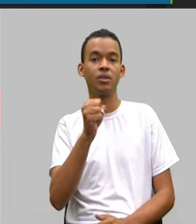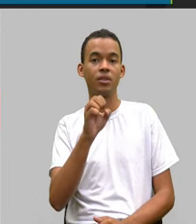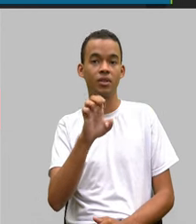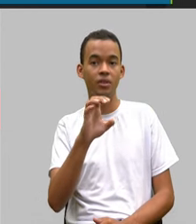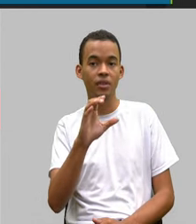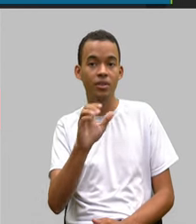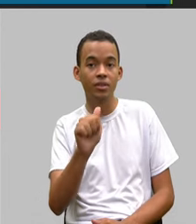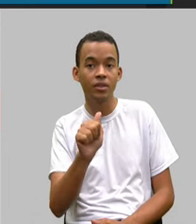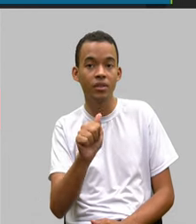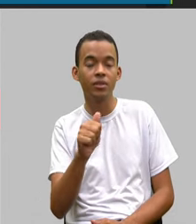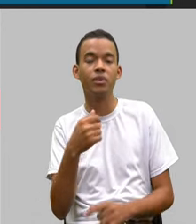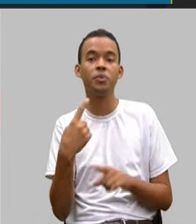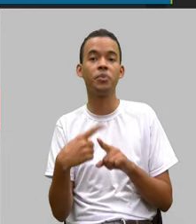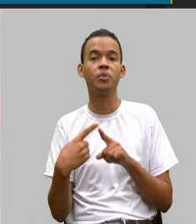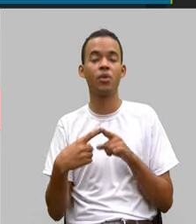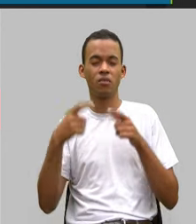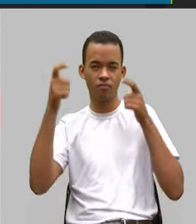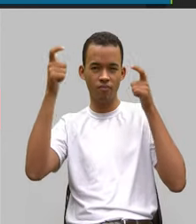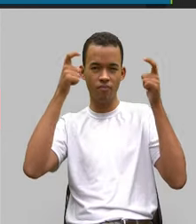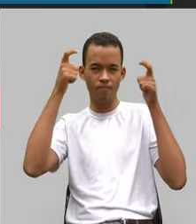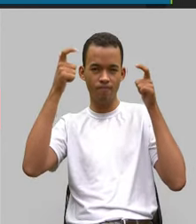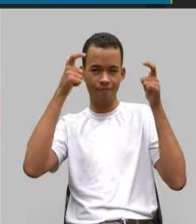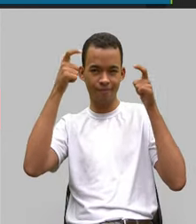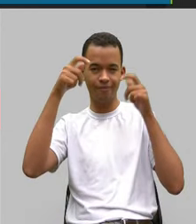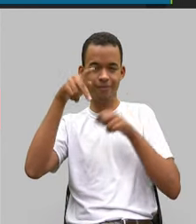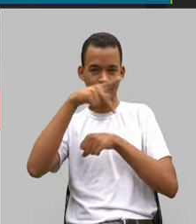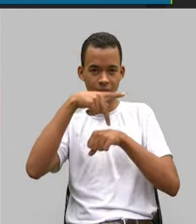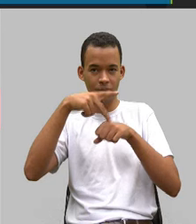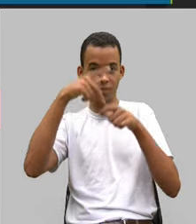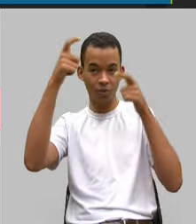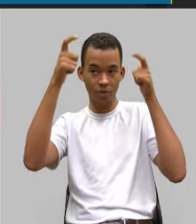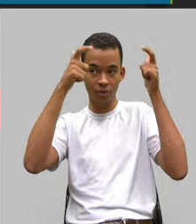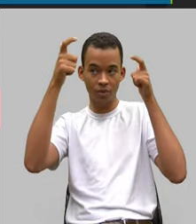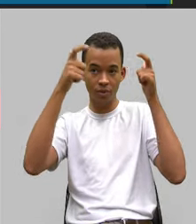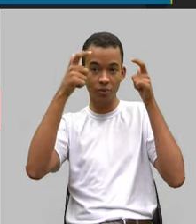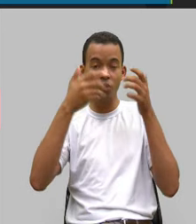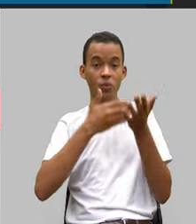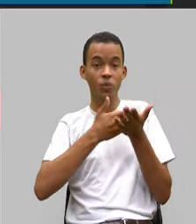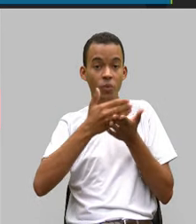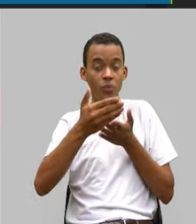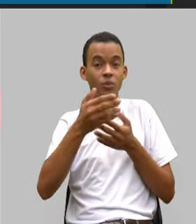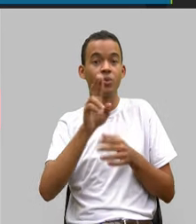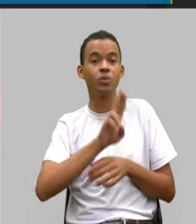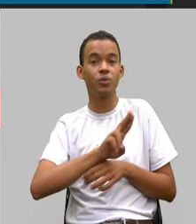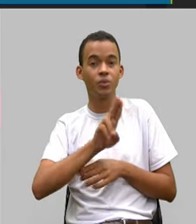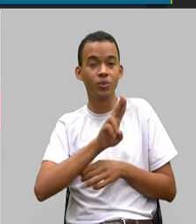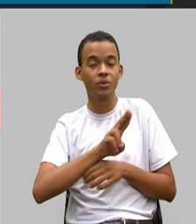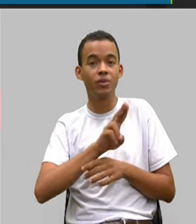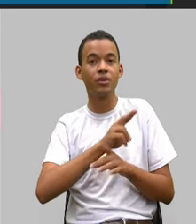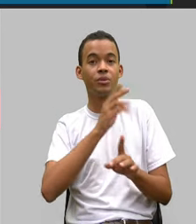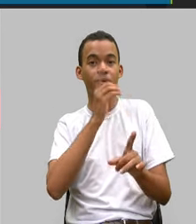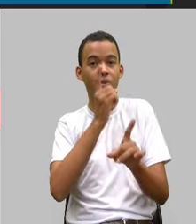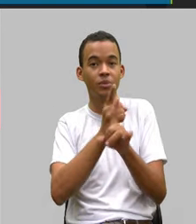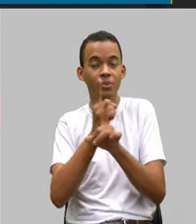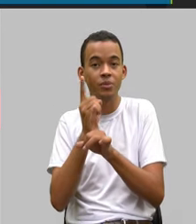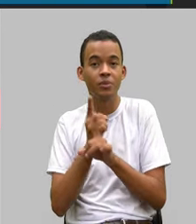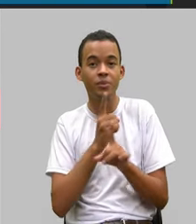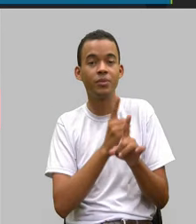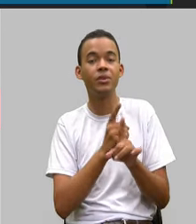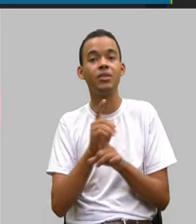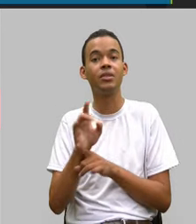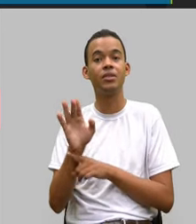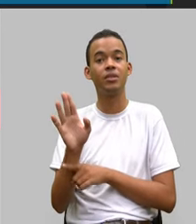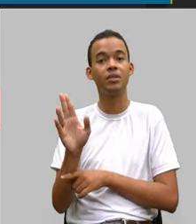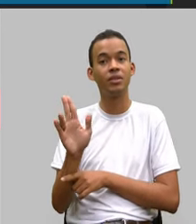a Lei Seca foi ter usaram muito né quando foi terminando eles viram que ela estava substituindo muitas